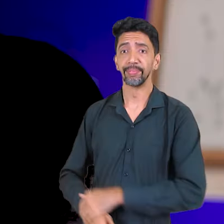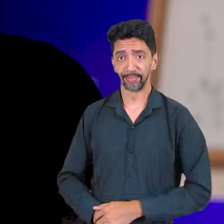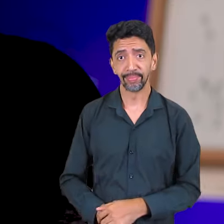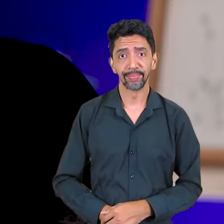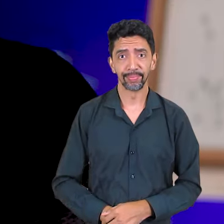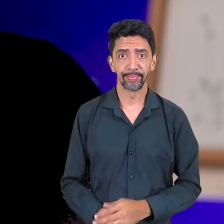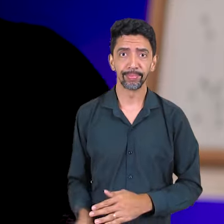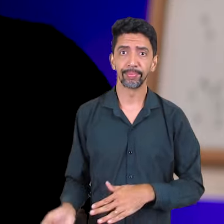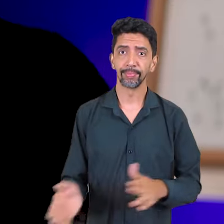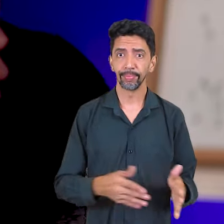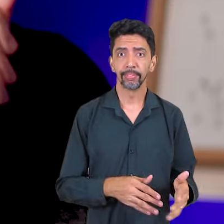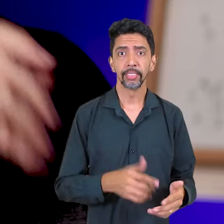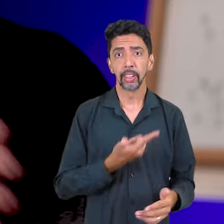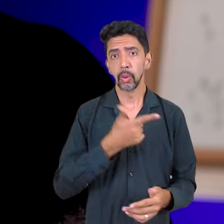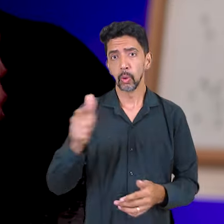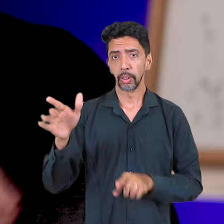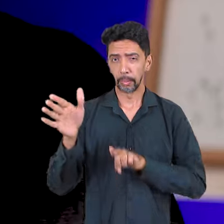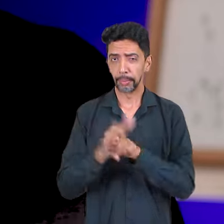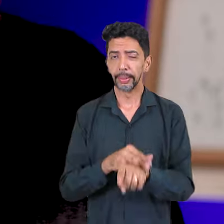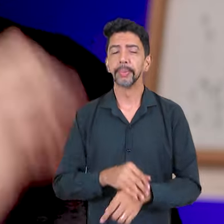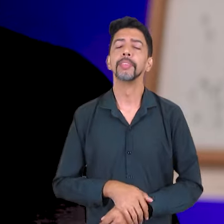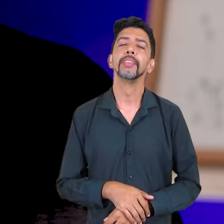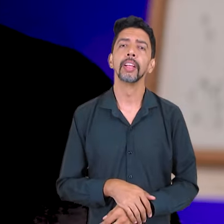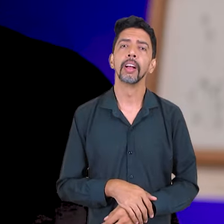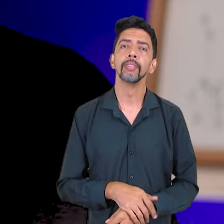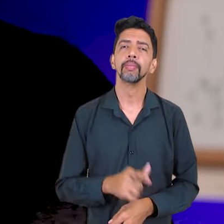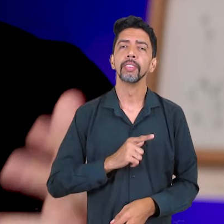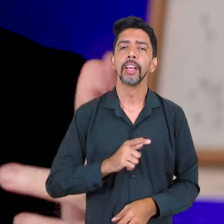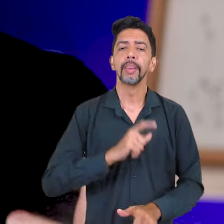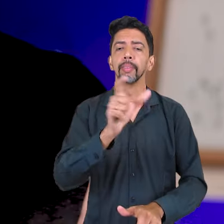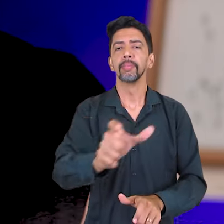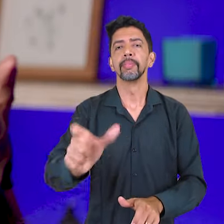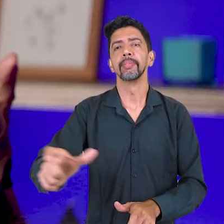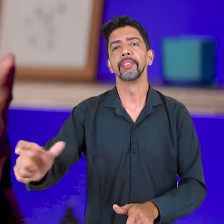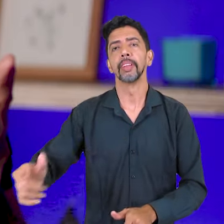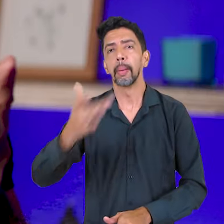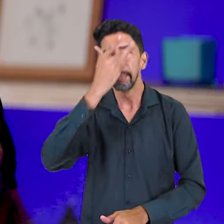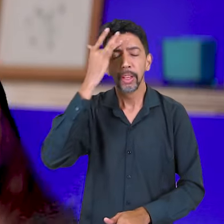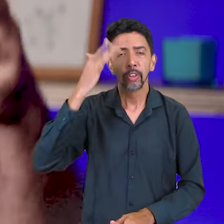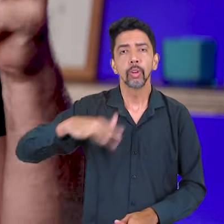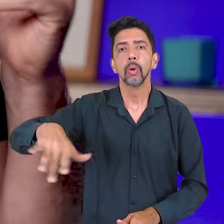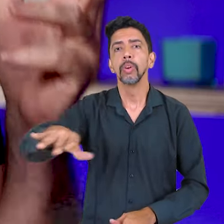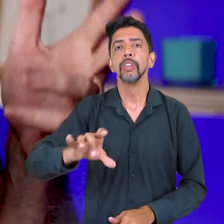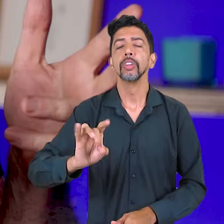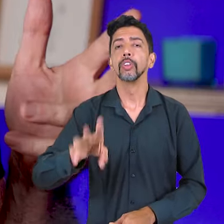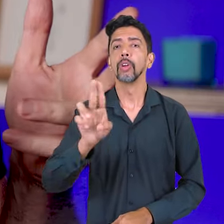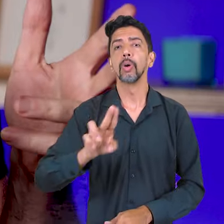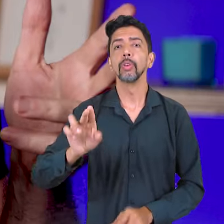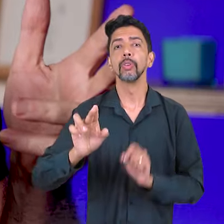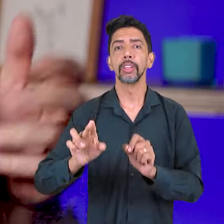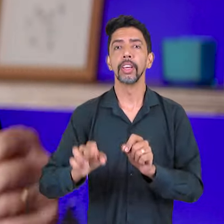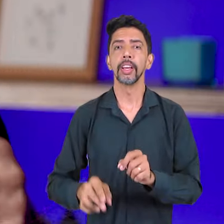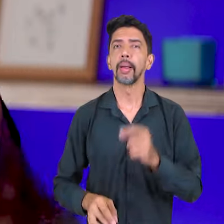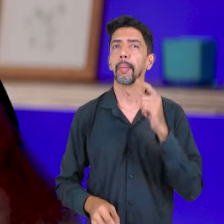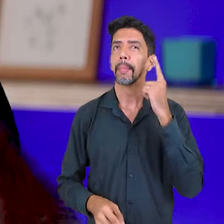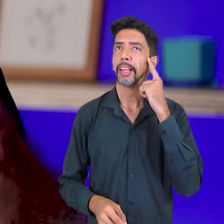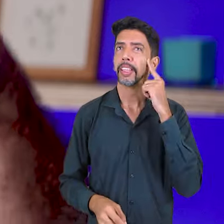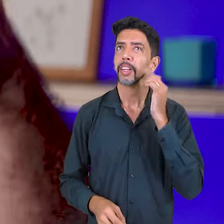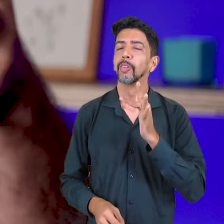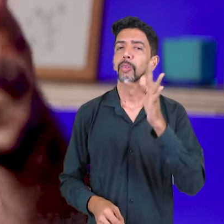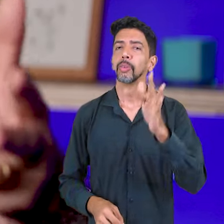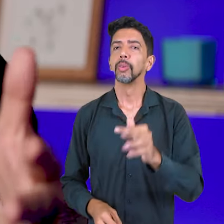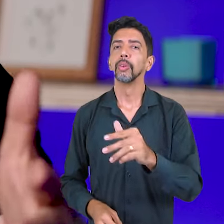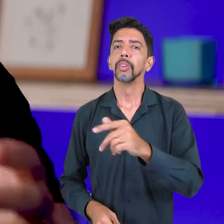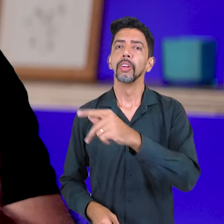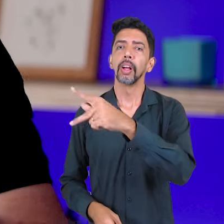temos um percentual que só conta com com a Previdência pública o que nós estamos falando pode ser servidor público pode